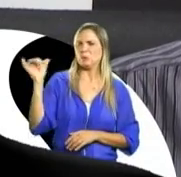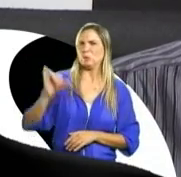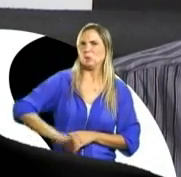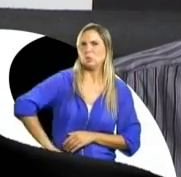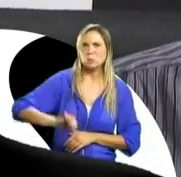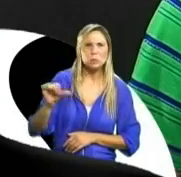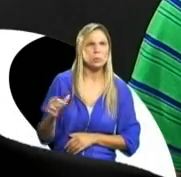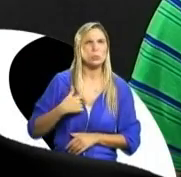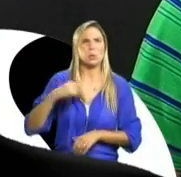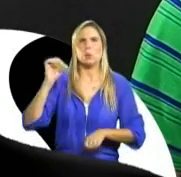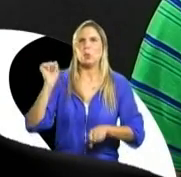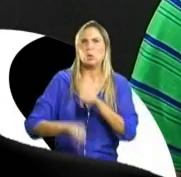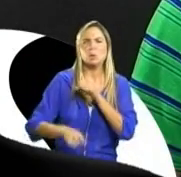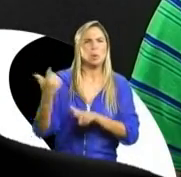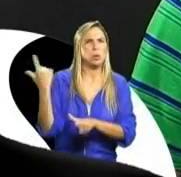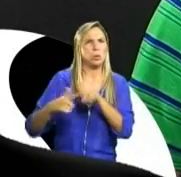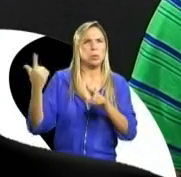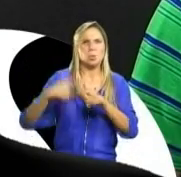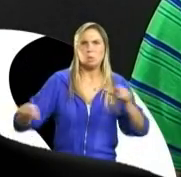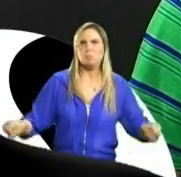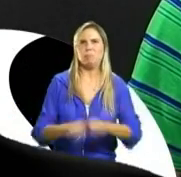nossa sociedade. Então, se antes